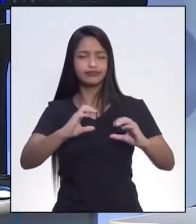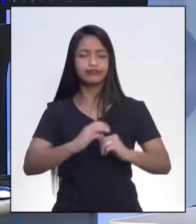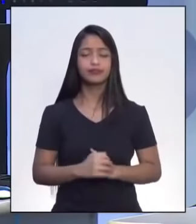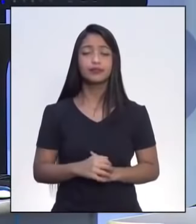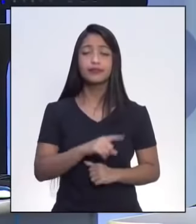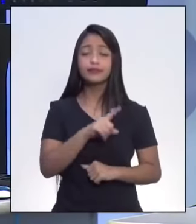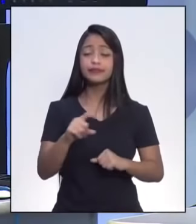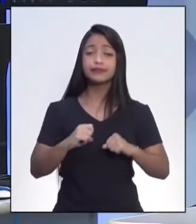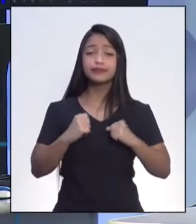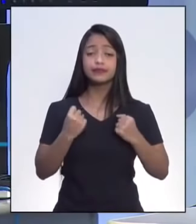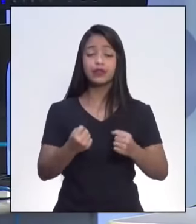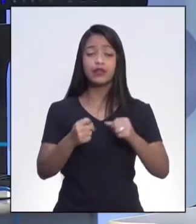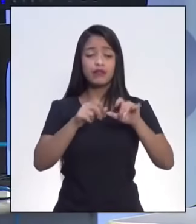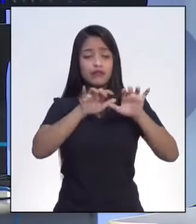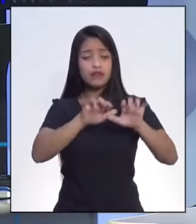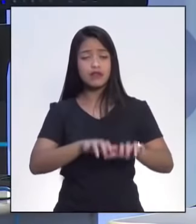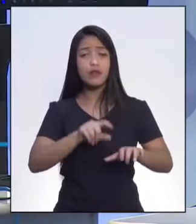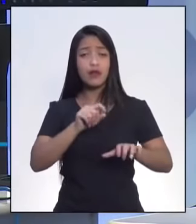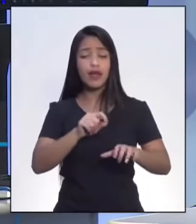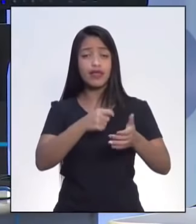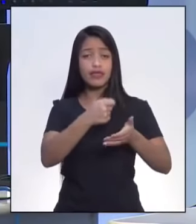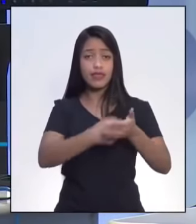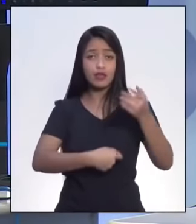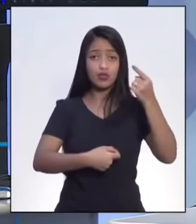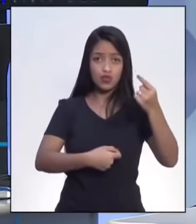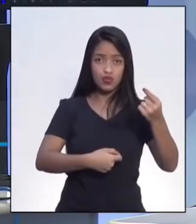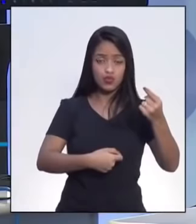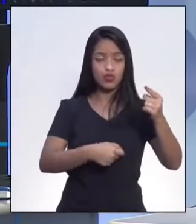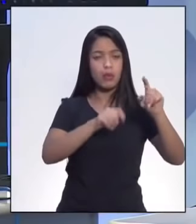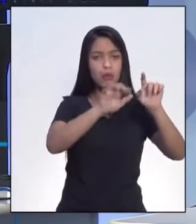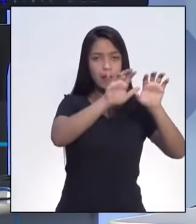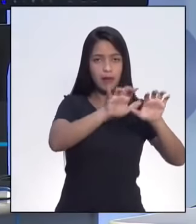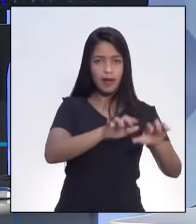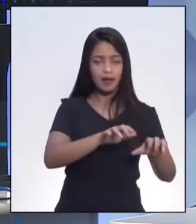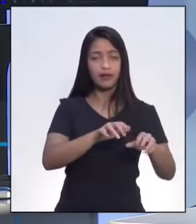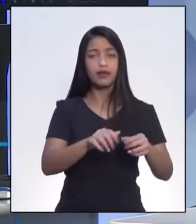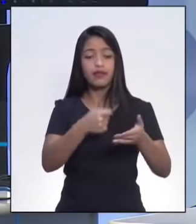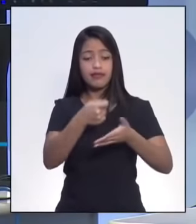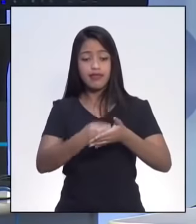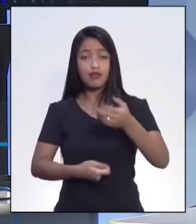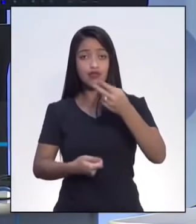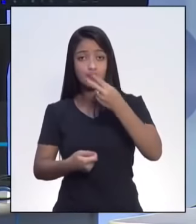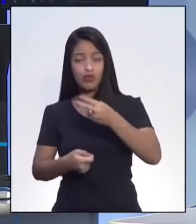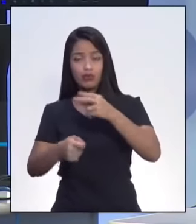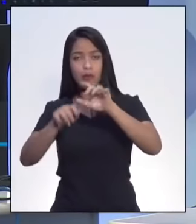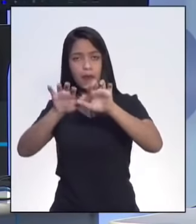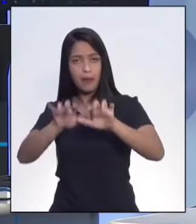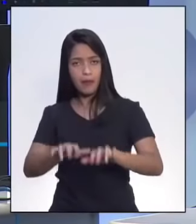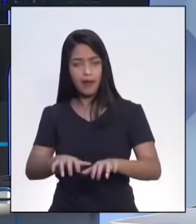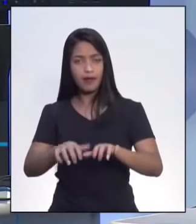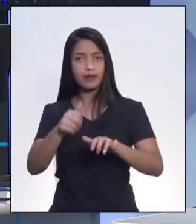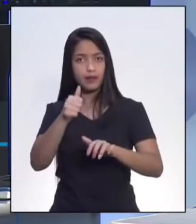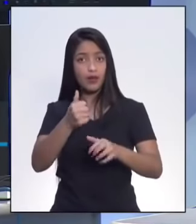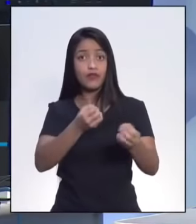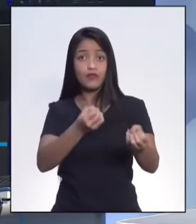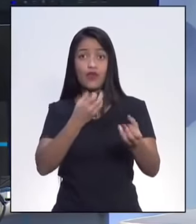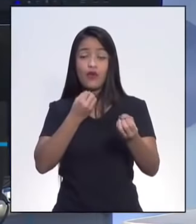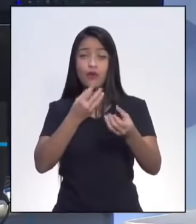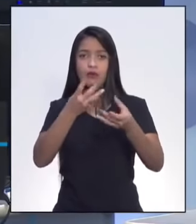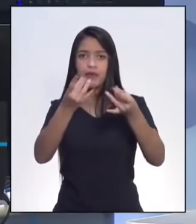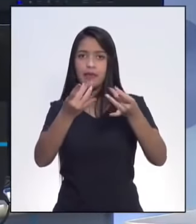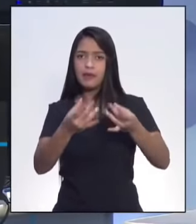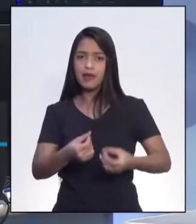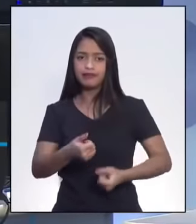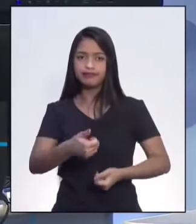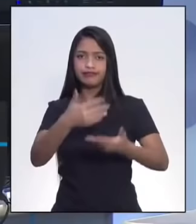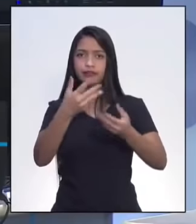escrever texto 1, texto 2, e aí colocando as partes para a professora Andréia conseguir coletar as informações, porque são muitas. Então, tenta escrever de